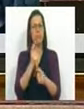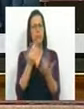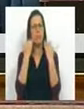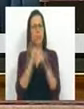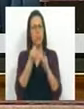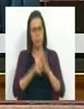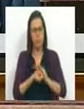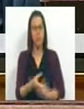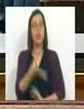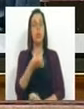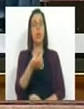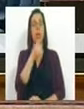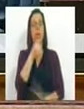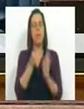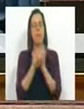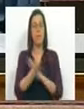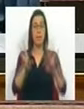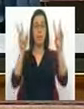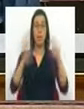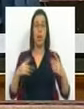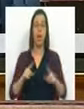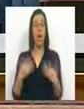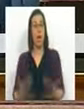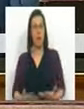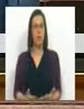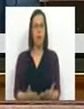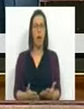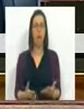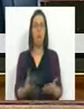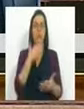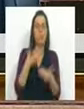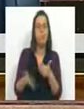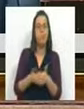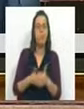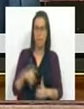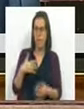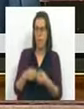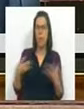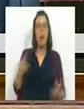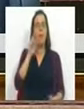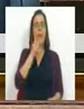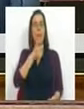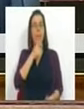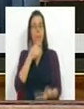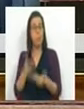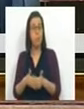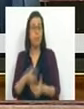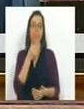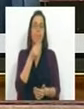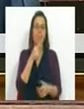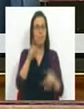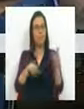conjunto de 19 medidas sobre uma matéria tão atual que é o envelhecimento ativo e a proteção dos idosos. O